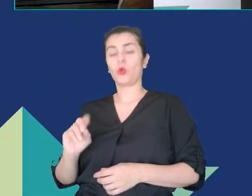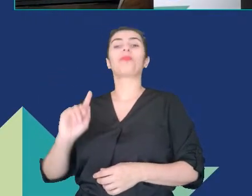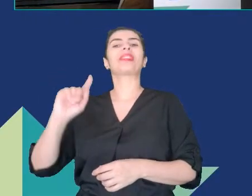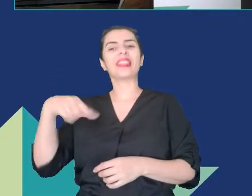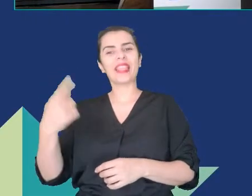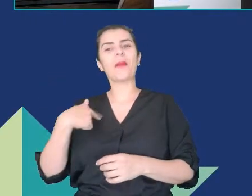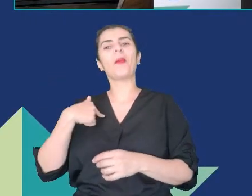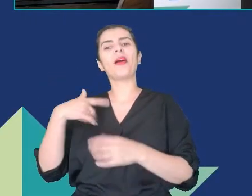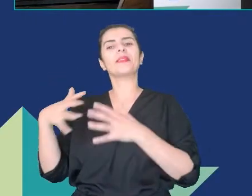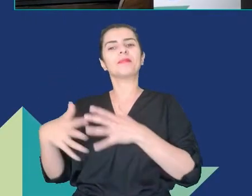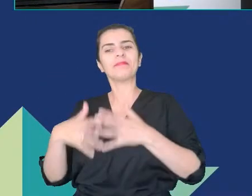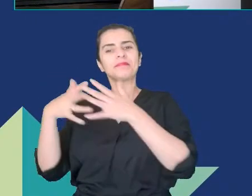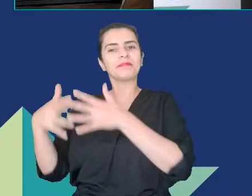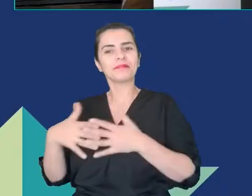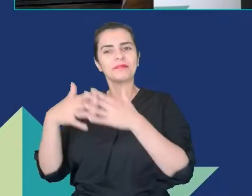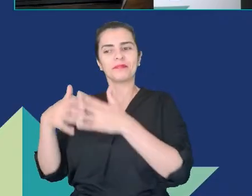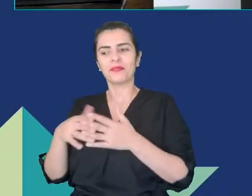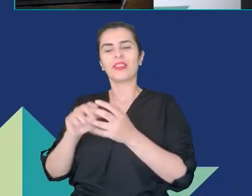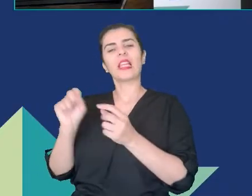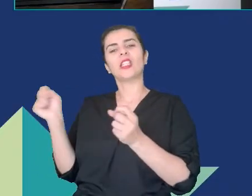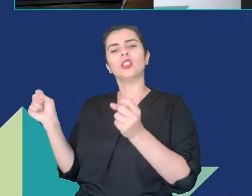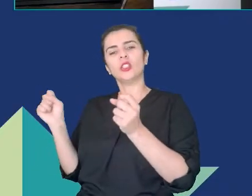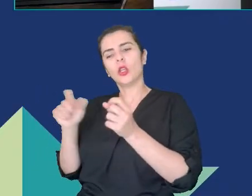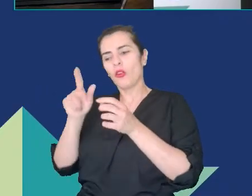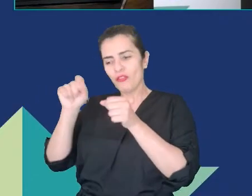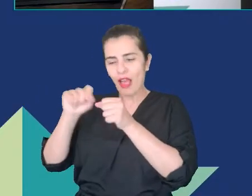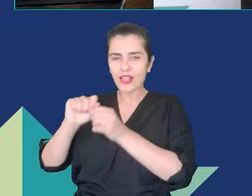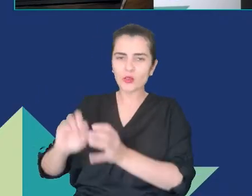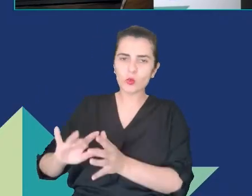para a disposição final na pilha.